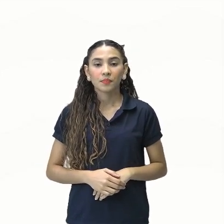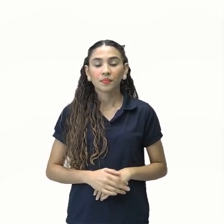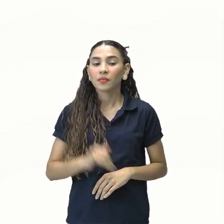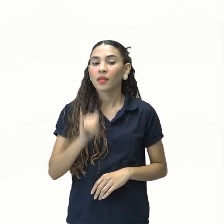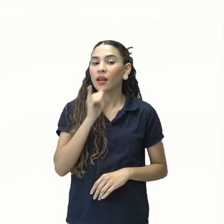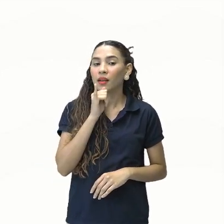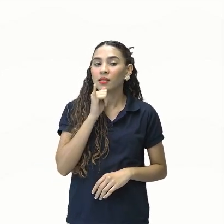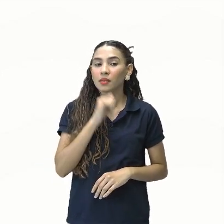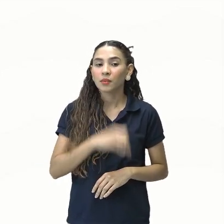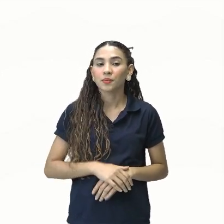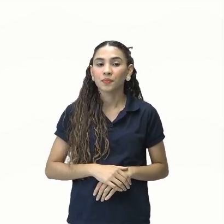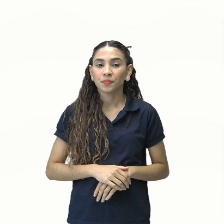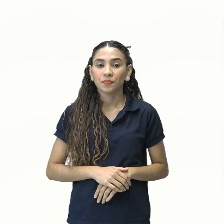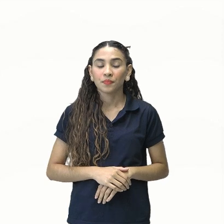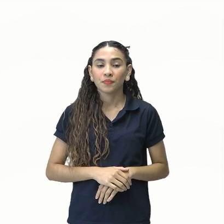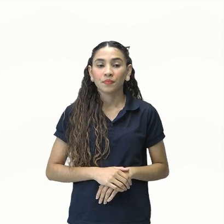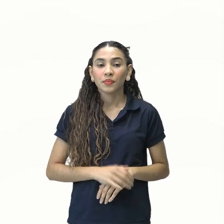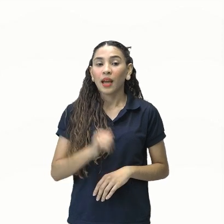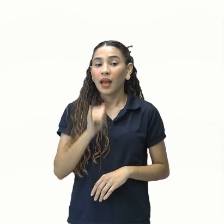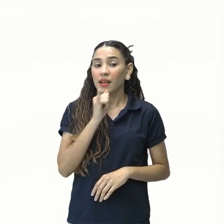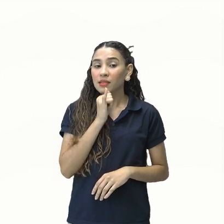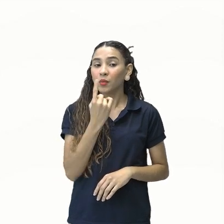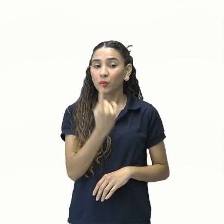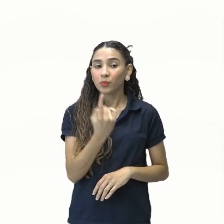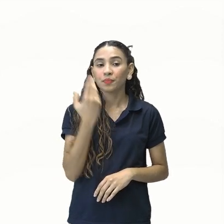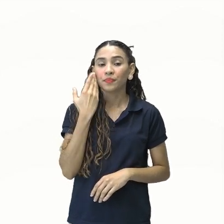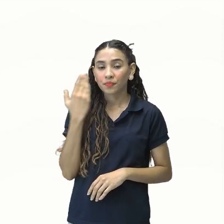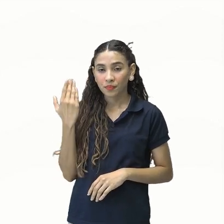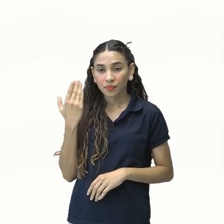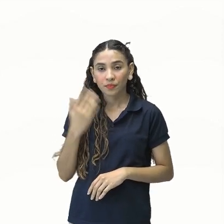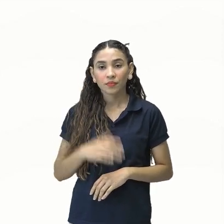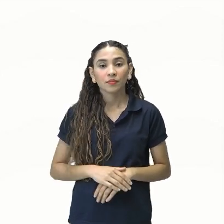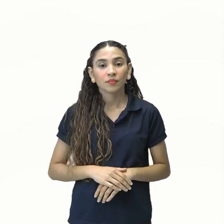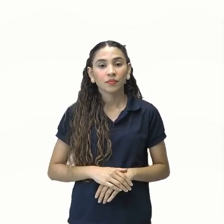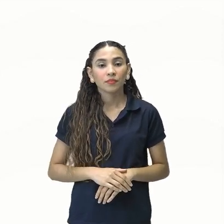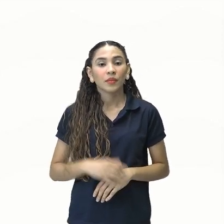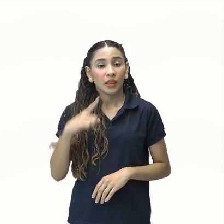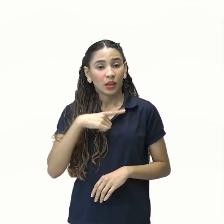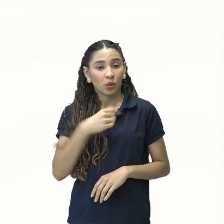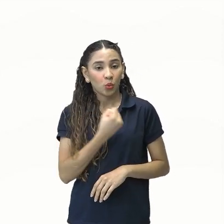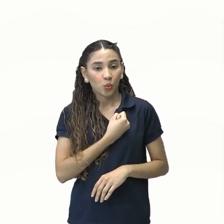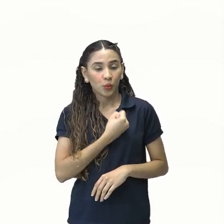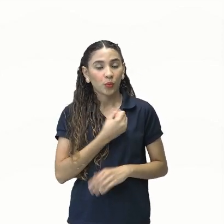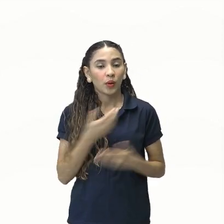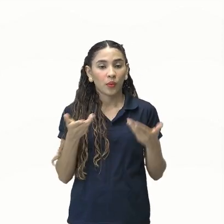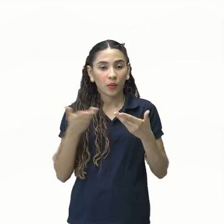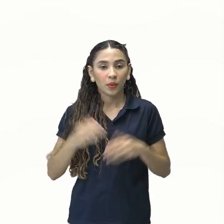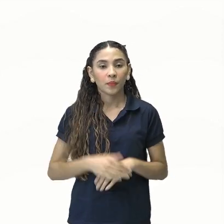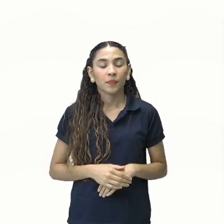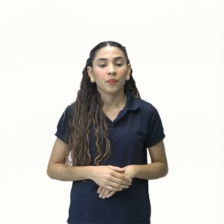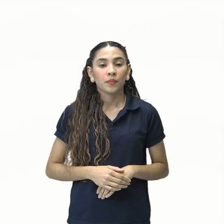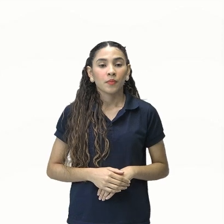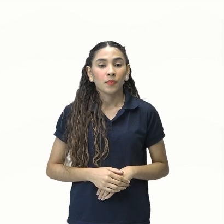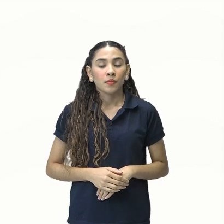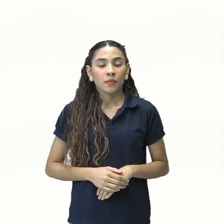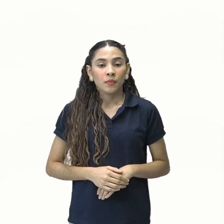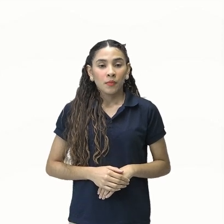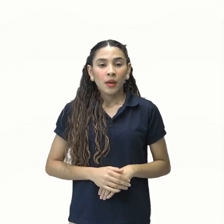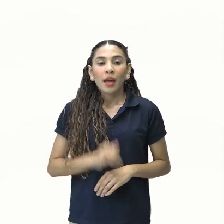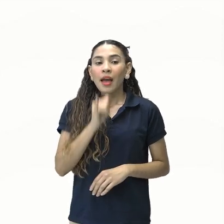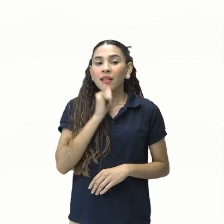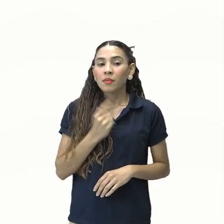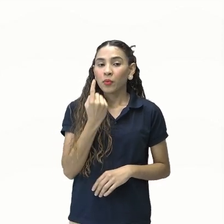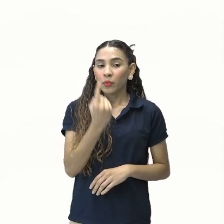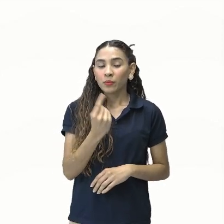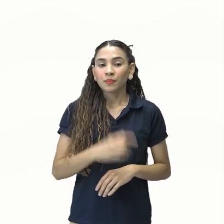vamos aqui ver o nosso primeiro exemplo, agora, claro, com números. Então, vamos aqui ao nosso exemplo número